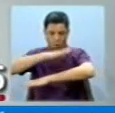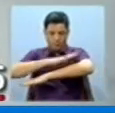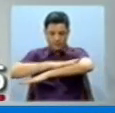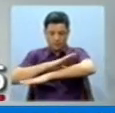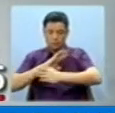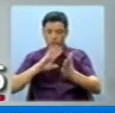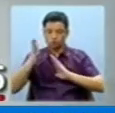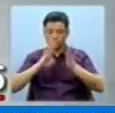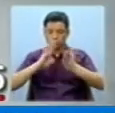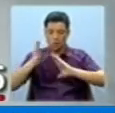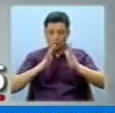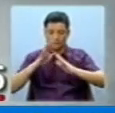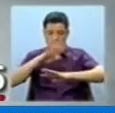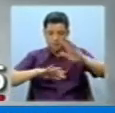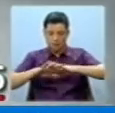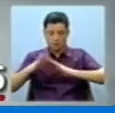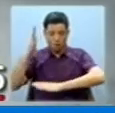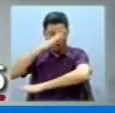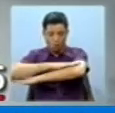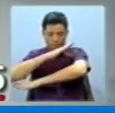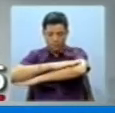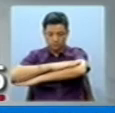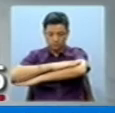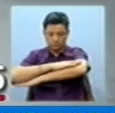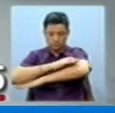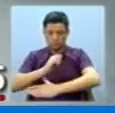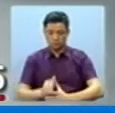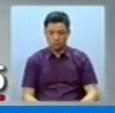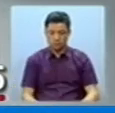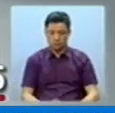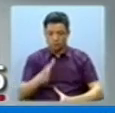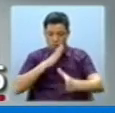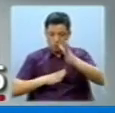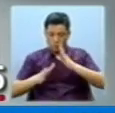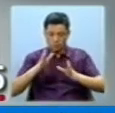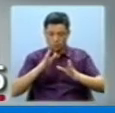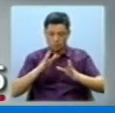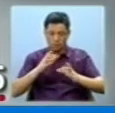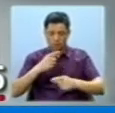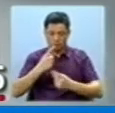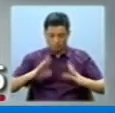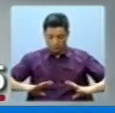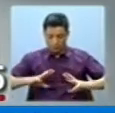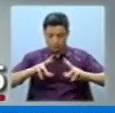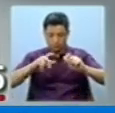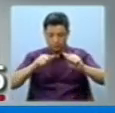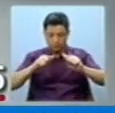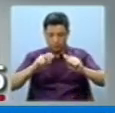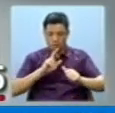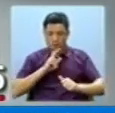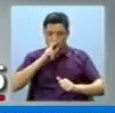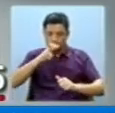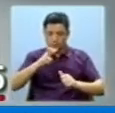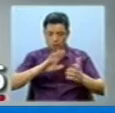executa. Aware of me. Mathematics. Conta-nos que os algoritmos foram desenvolvidos para que respondam aos